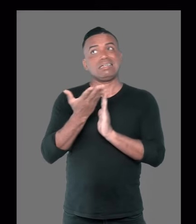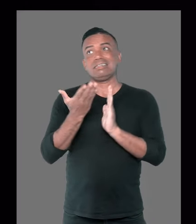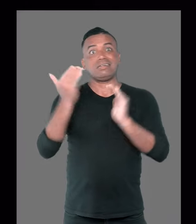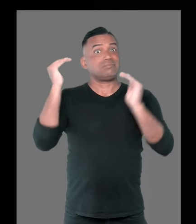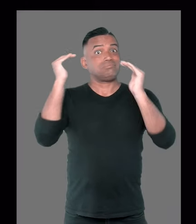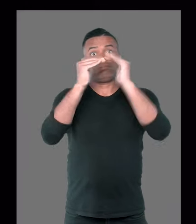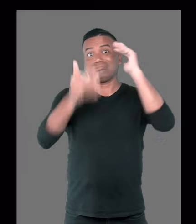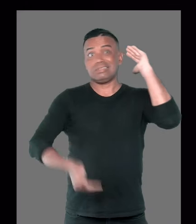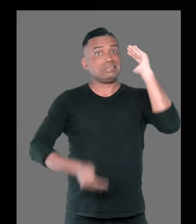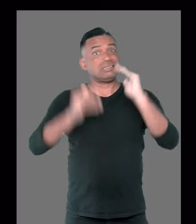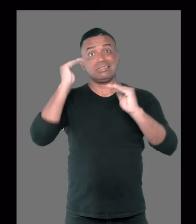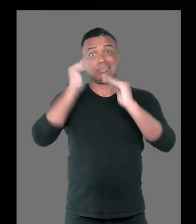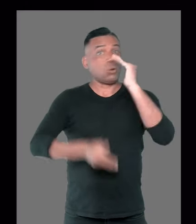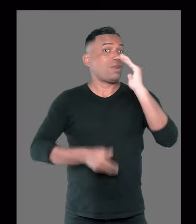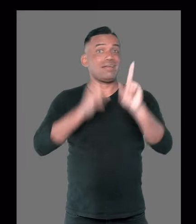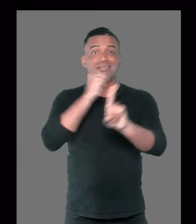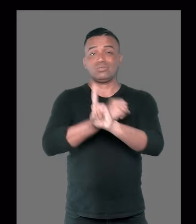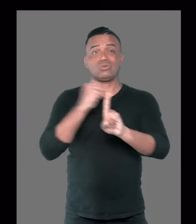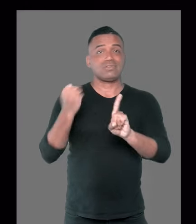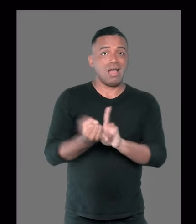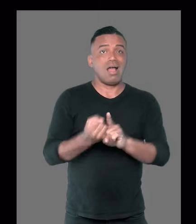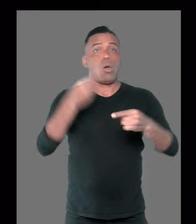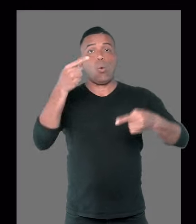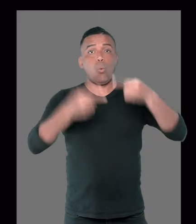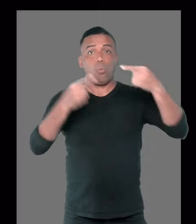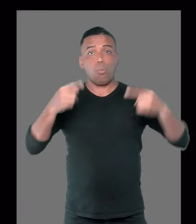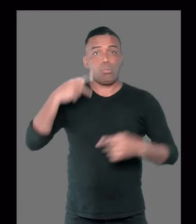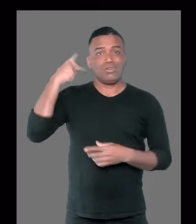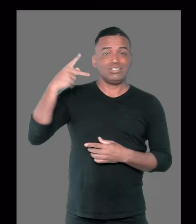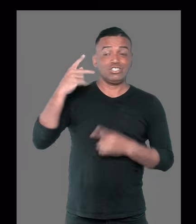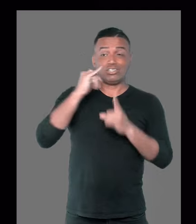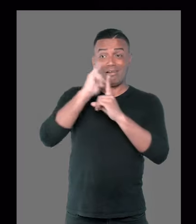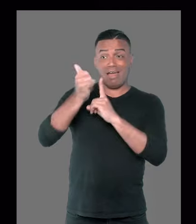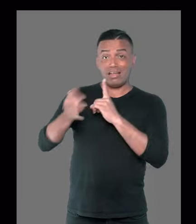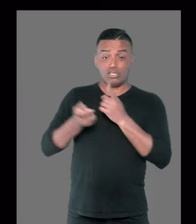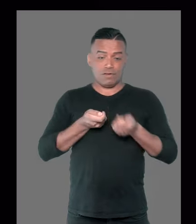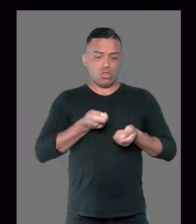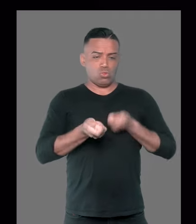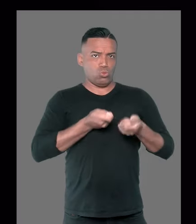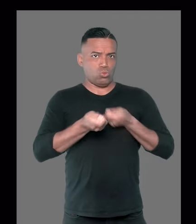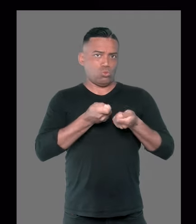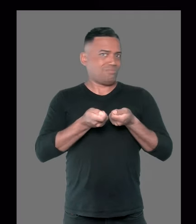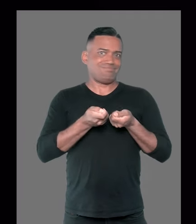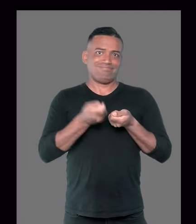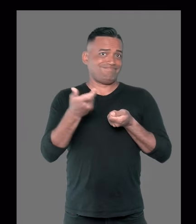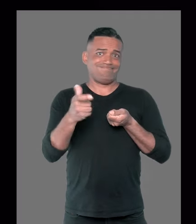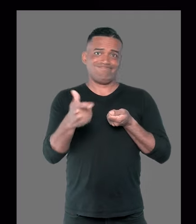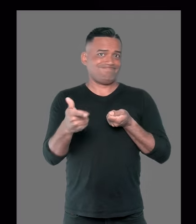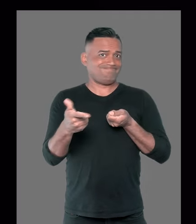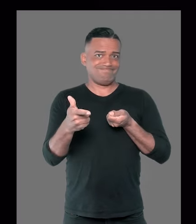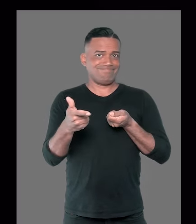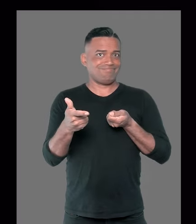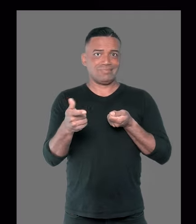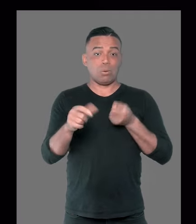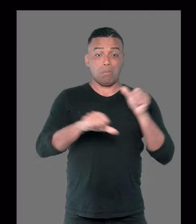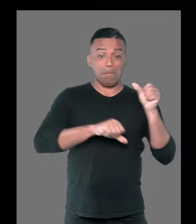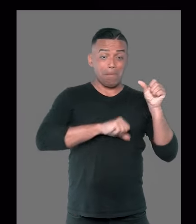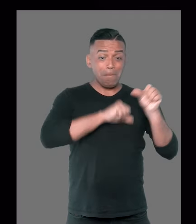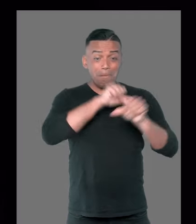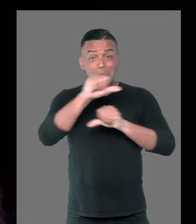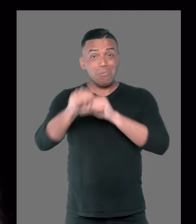S social uma incoerência política você não ia ter narrativas dominantes a fragmentação ia transformar